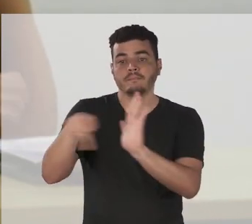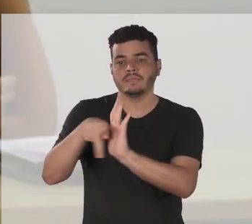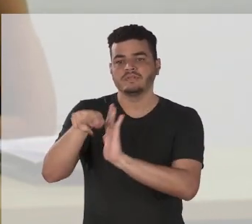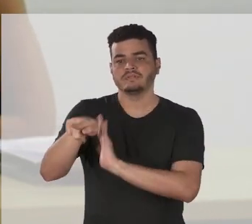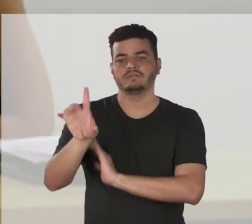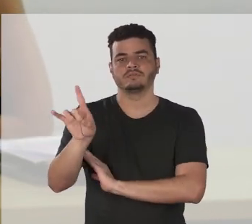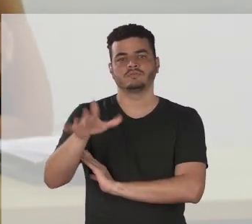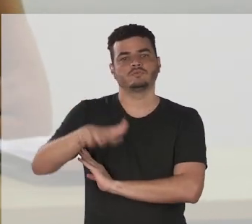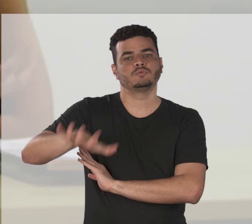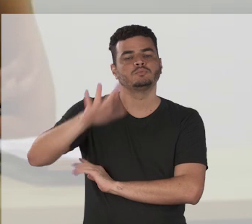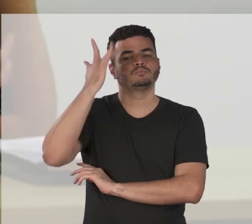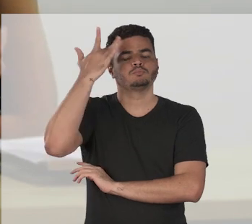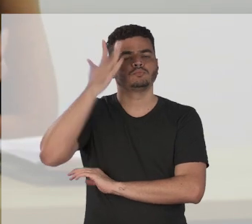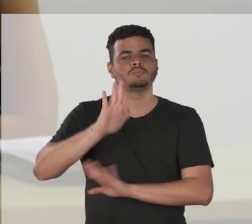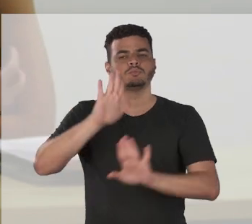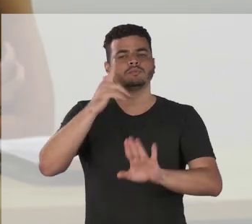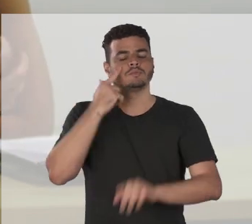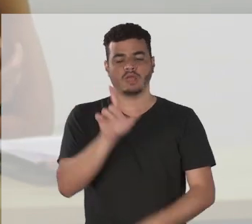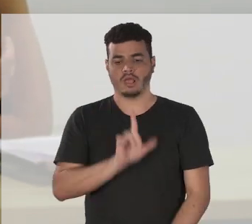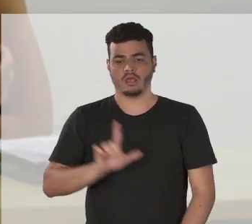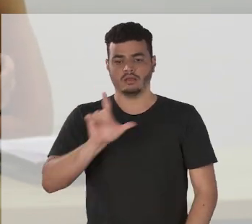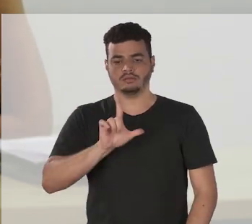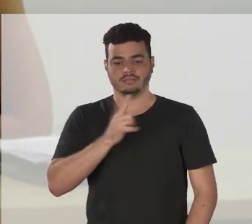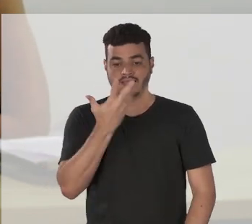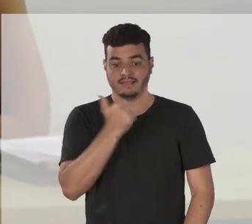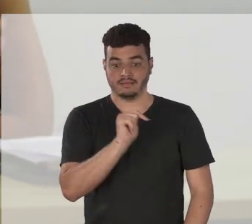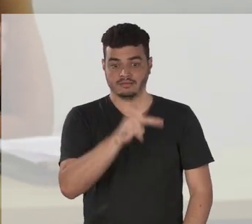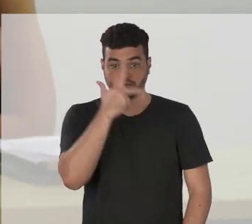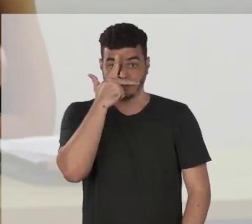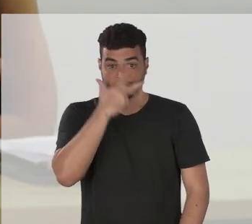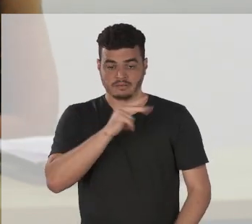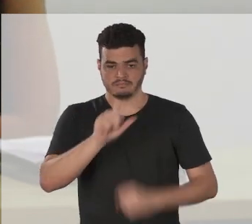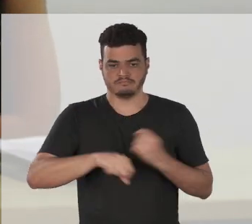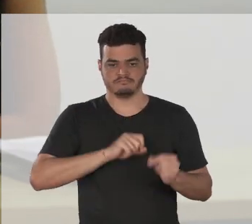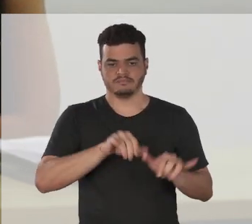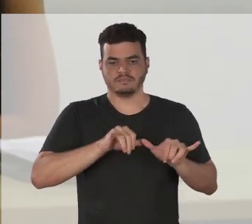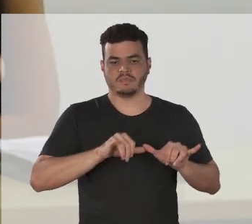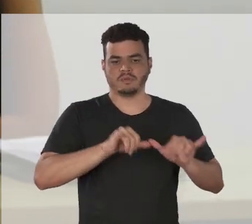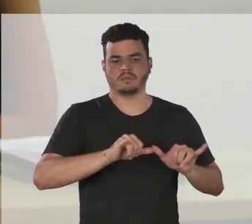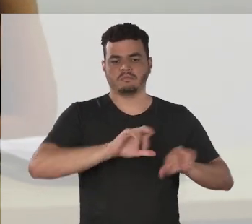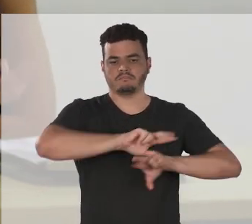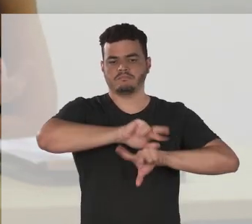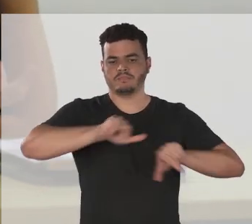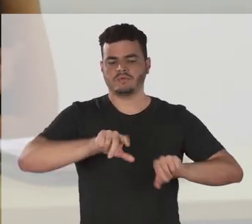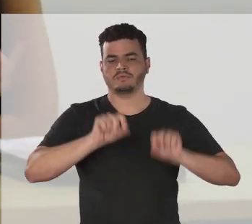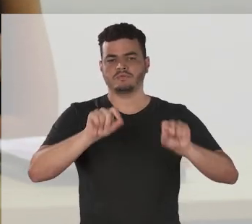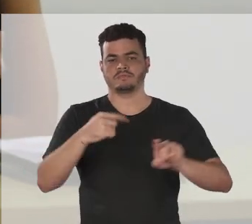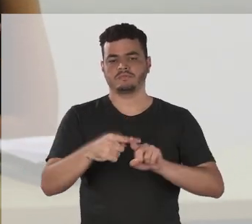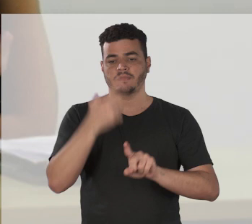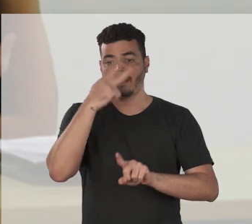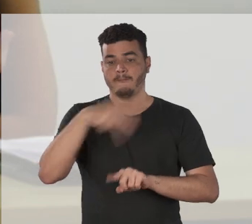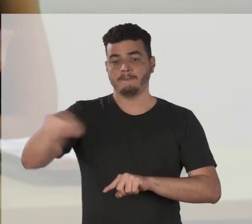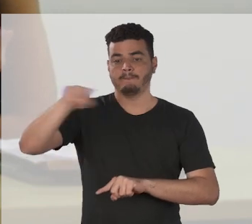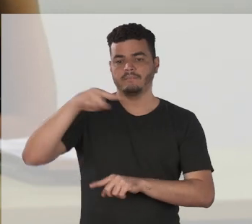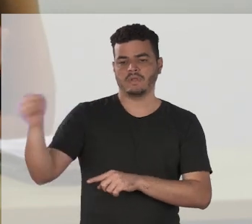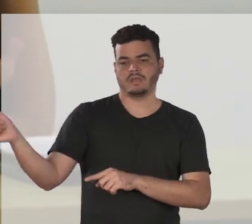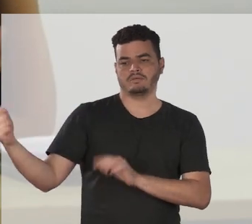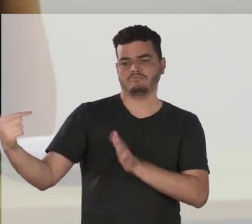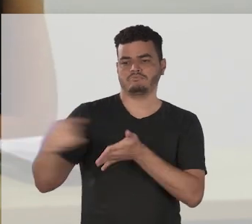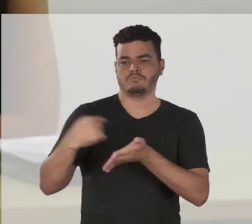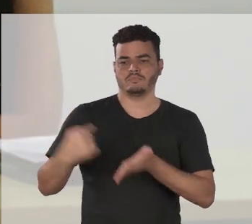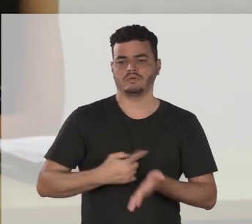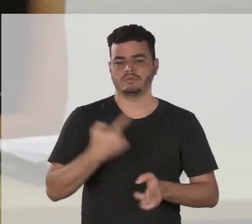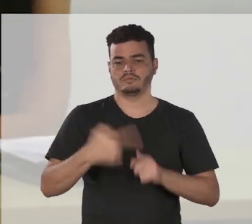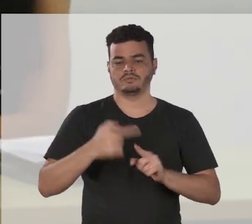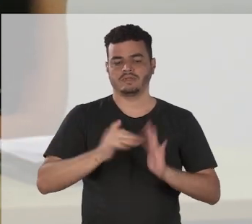a literatura infantil tem tido um status diferente ao ponto de ser questionada sobre como um